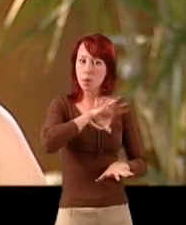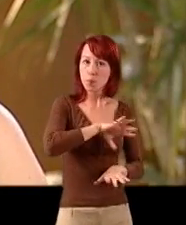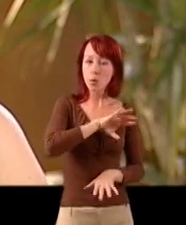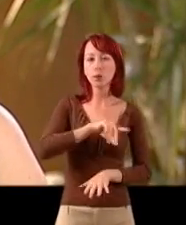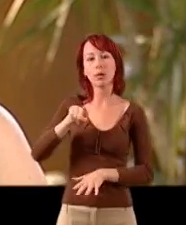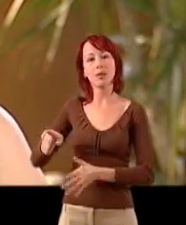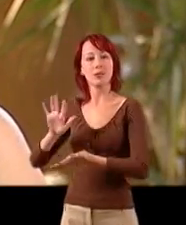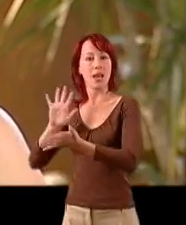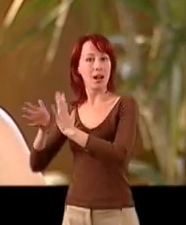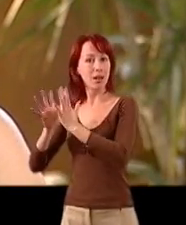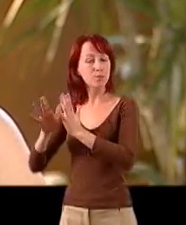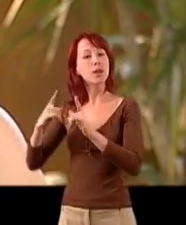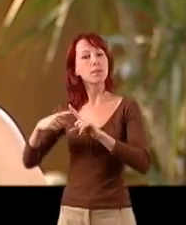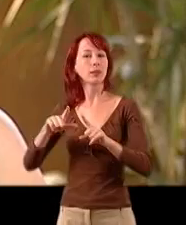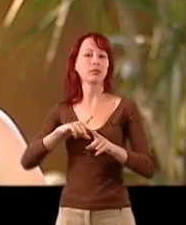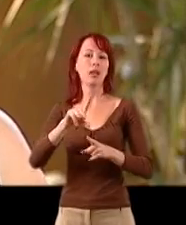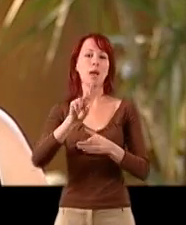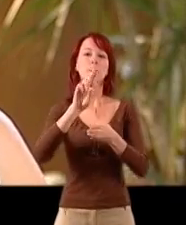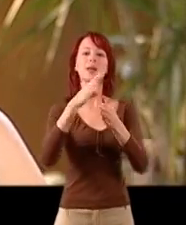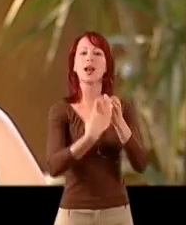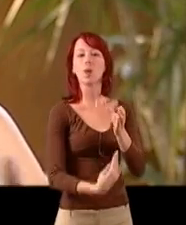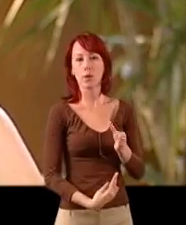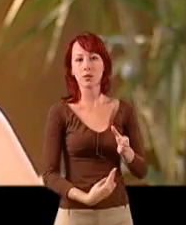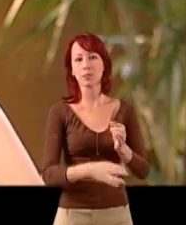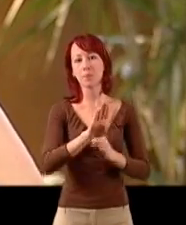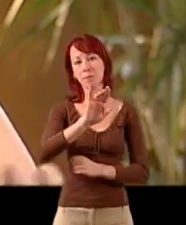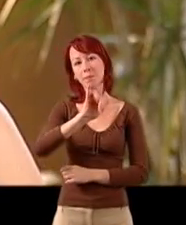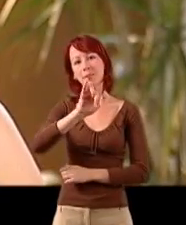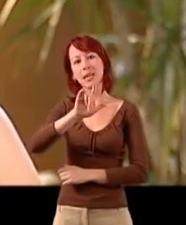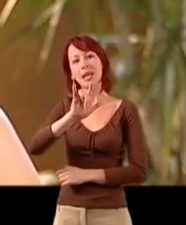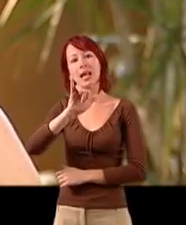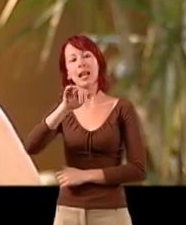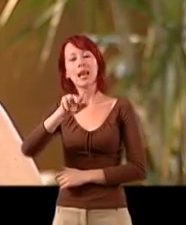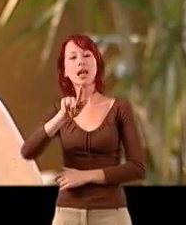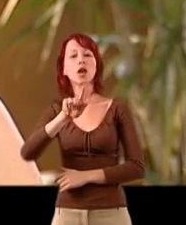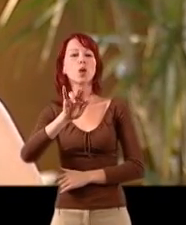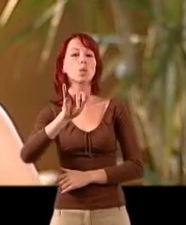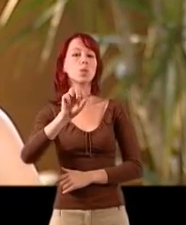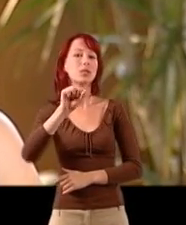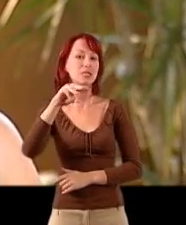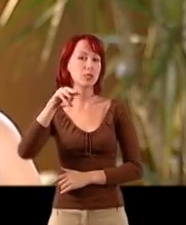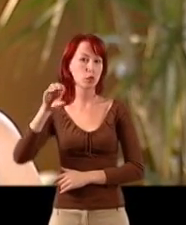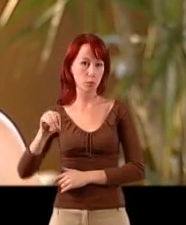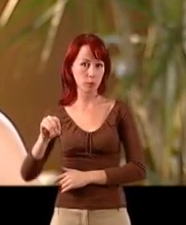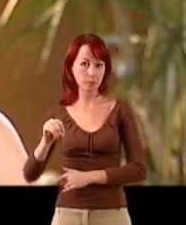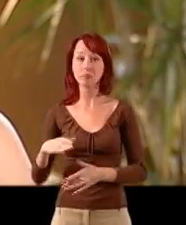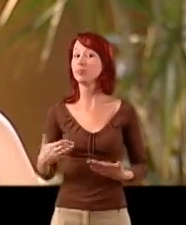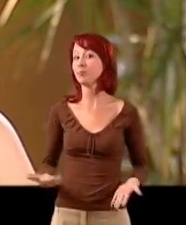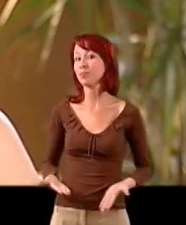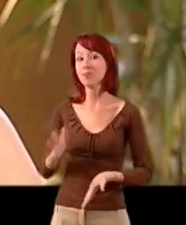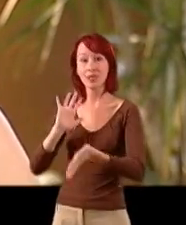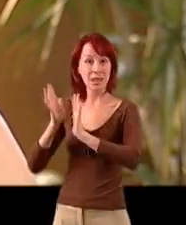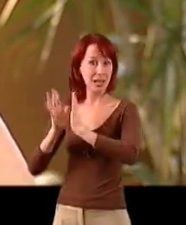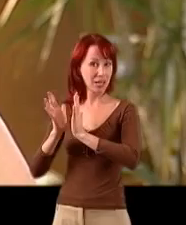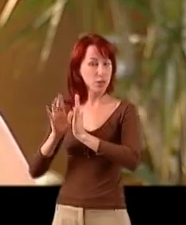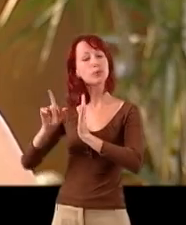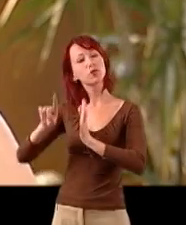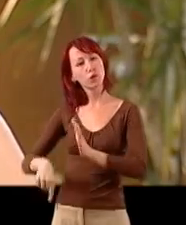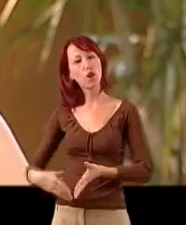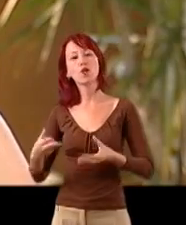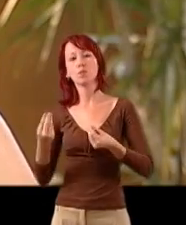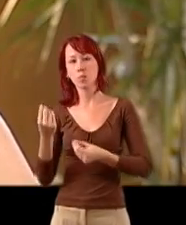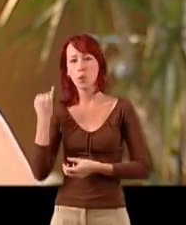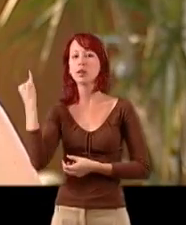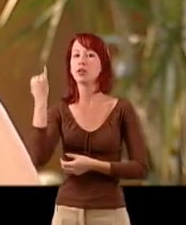a verdadeira condição do bilinguismo. Ele não pode ficar tentando traduzir. Libras, para ele, foi muito importante. E ainda está sendo